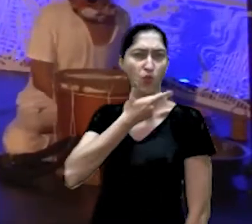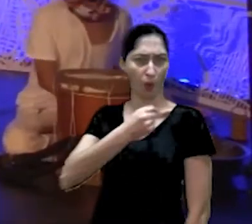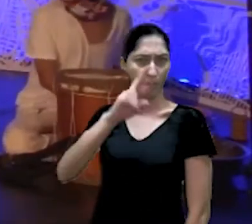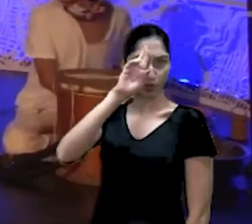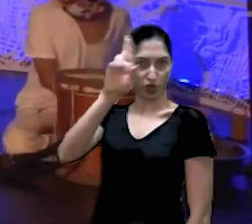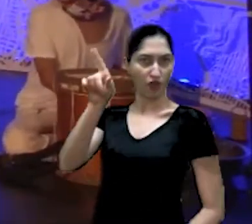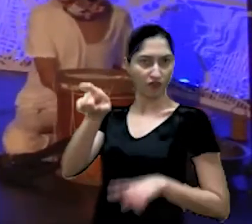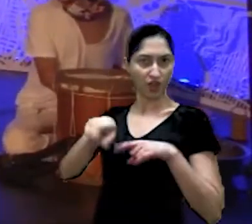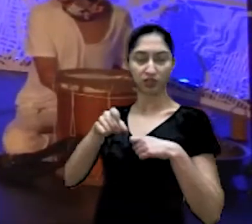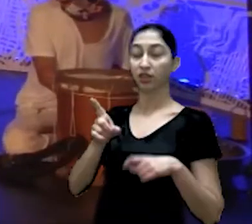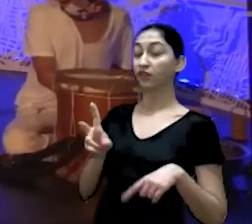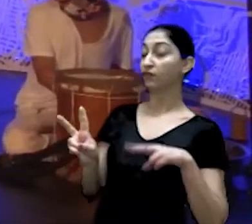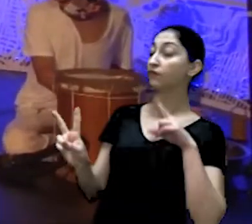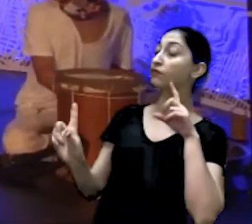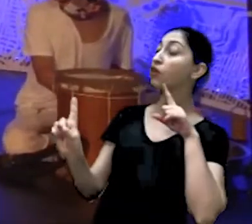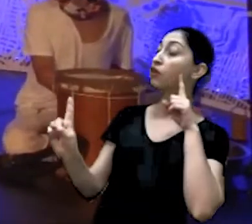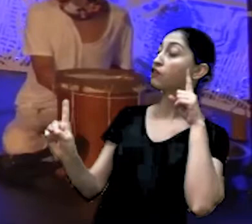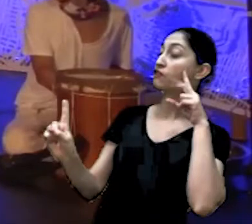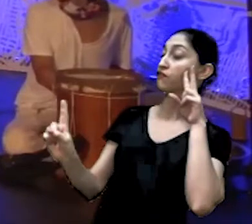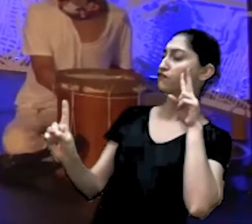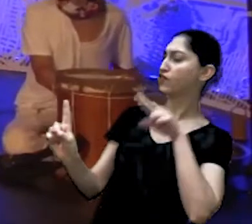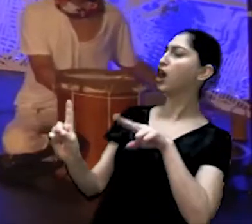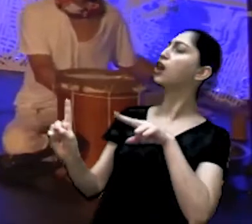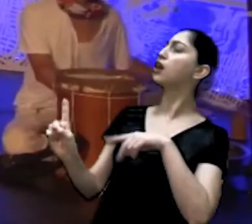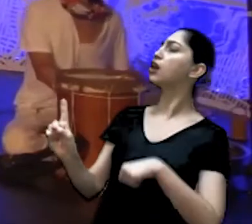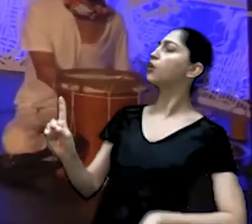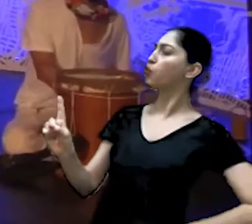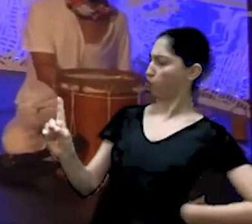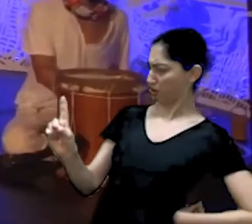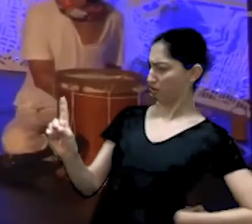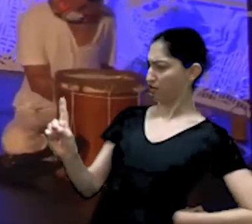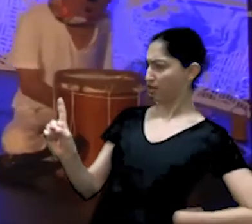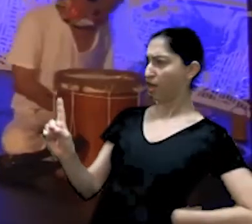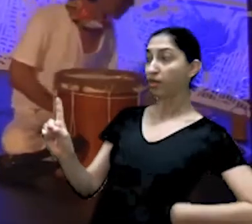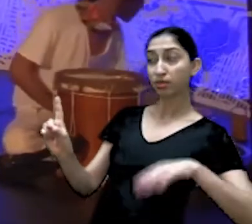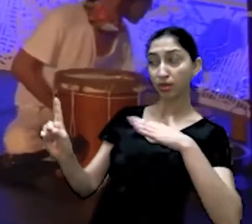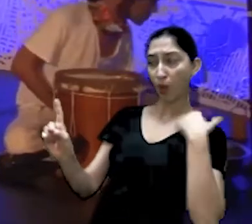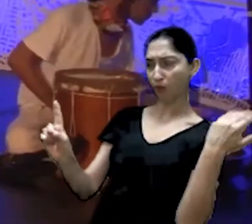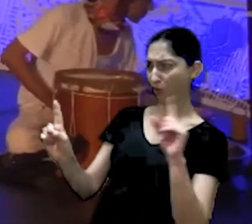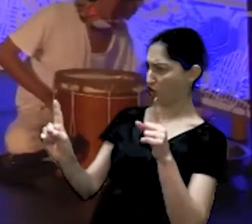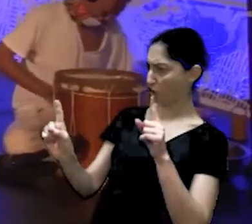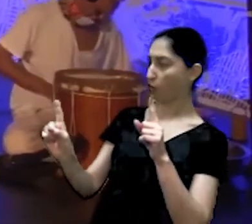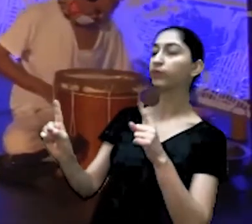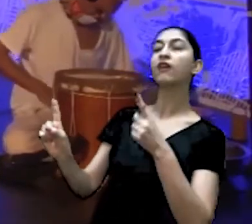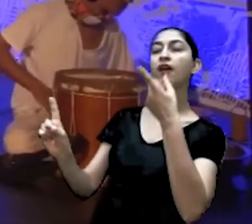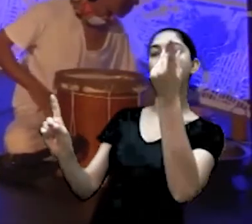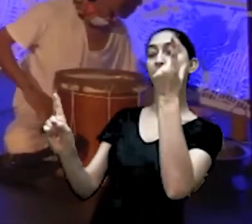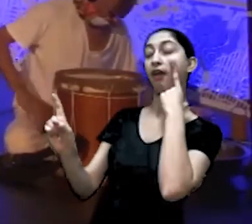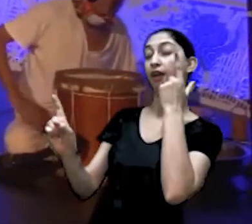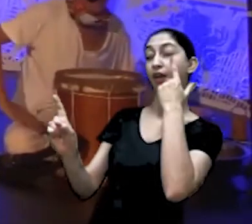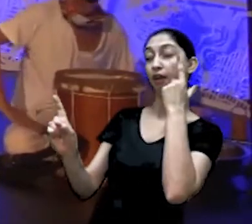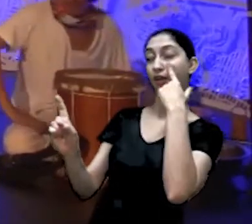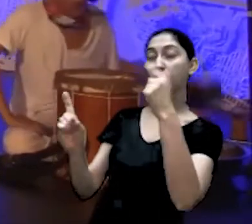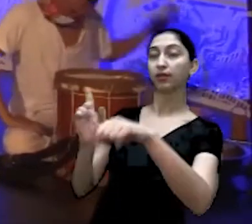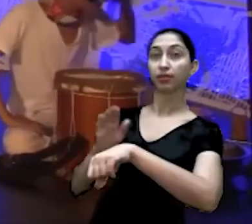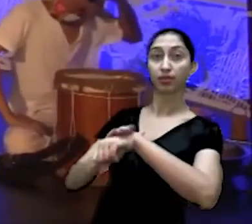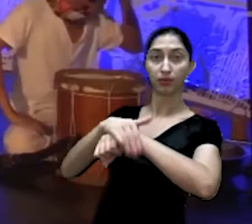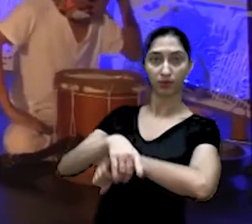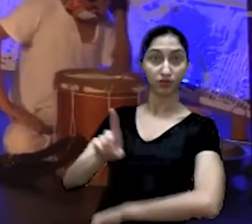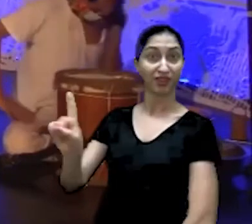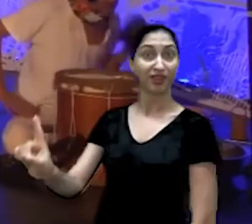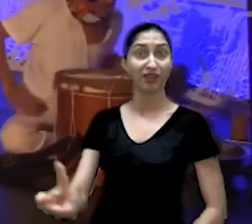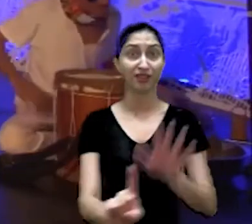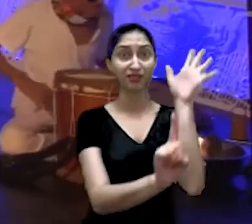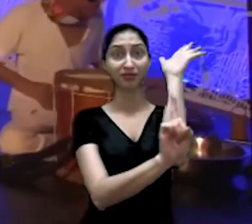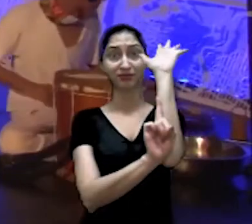estava? Faz mal não, espera a noite que vem, jurou ele. Deixou ela presa no